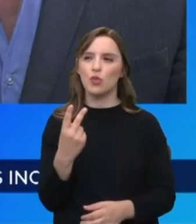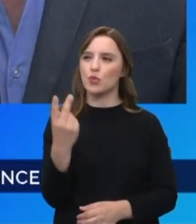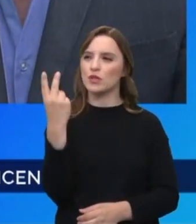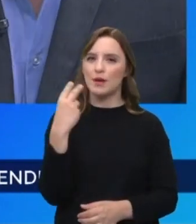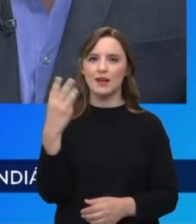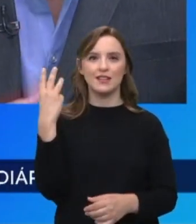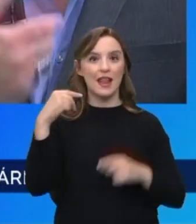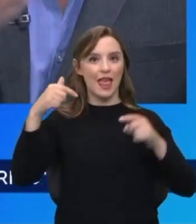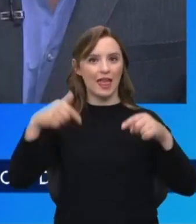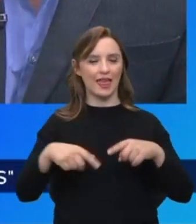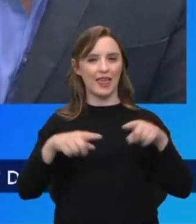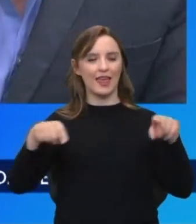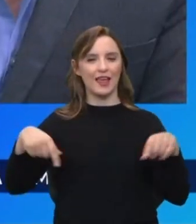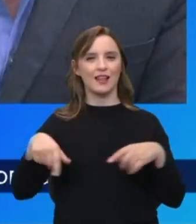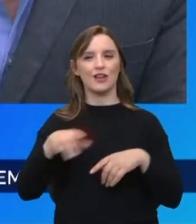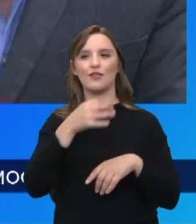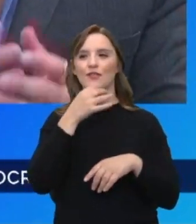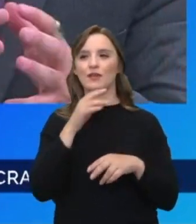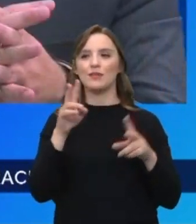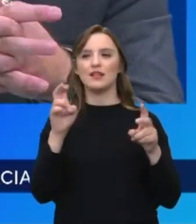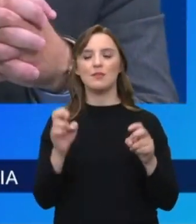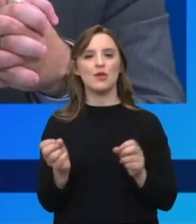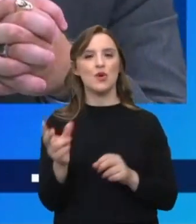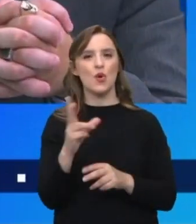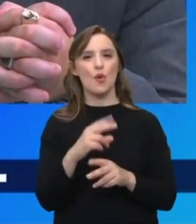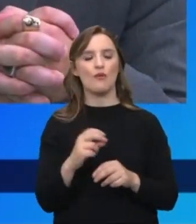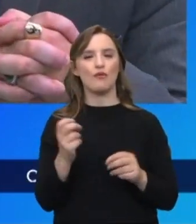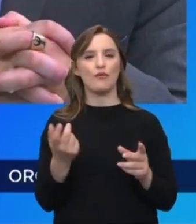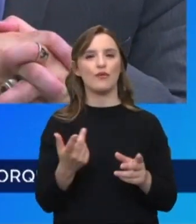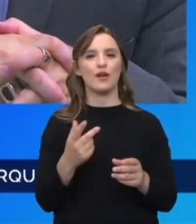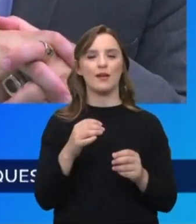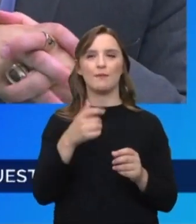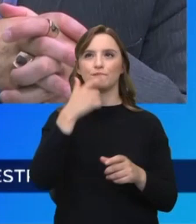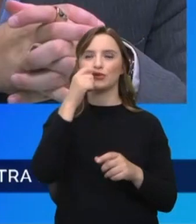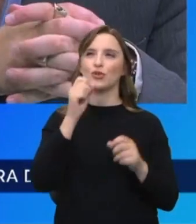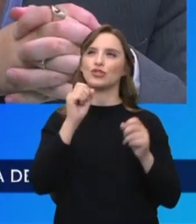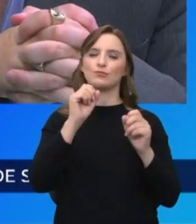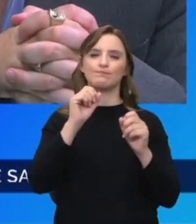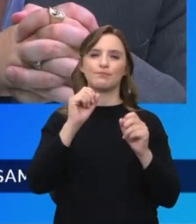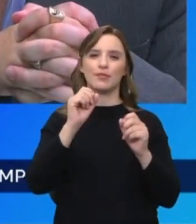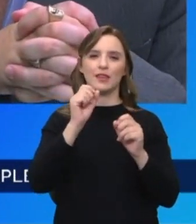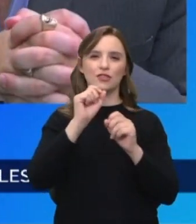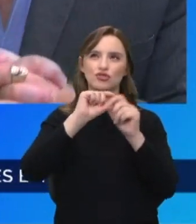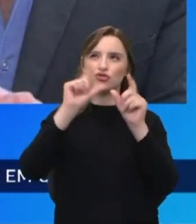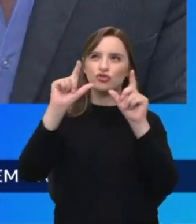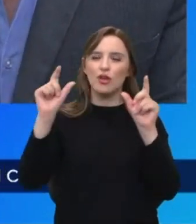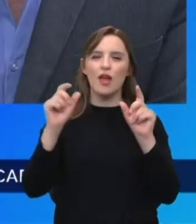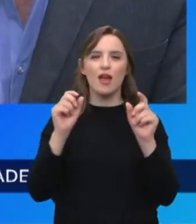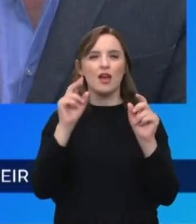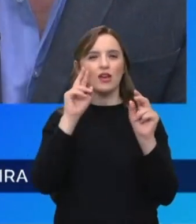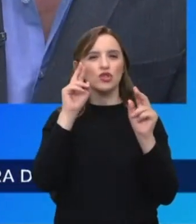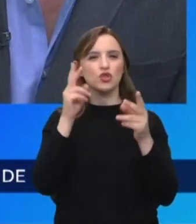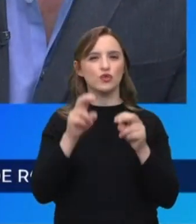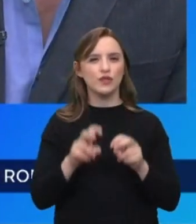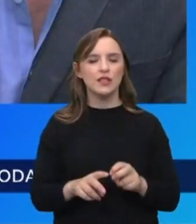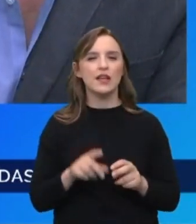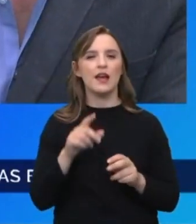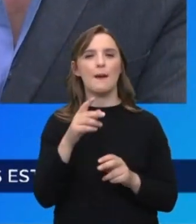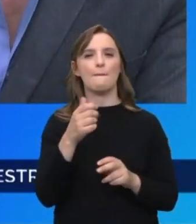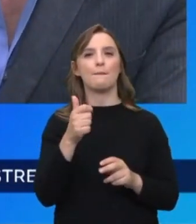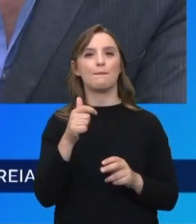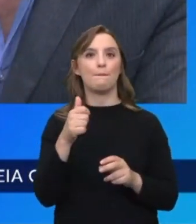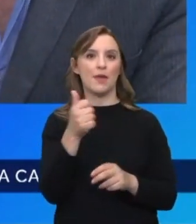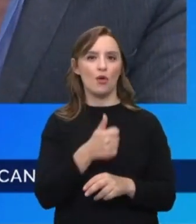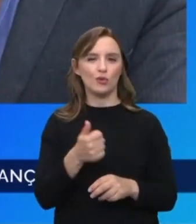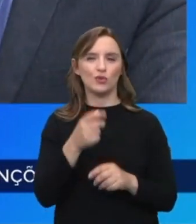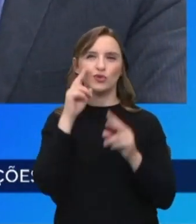estúdio falámos de um novo contributo que os astrobiólogos deram para esta história, em que trouxeram, imagina tu, a